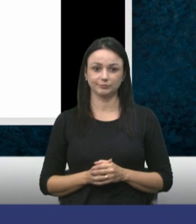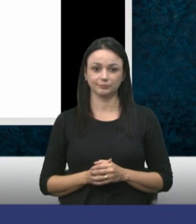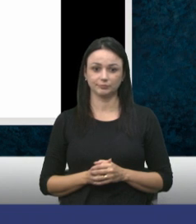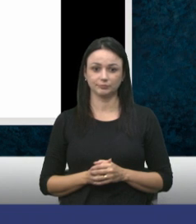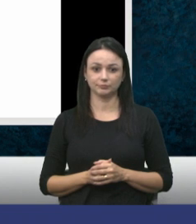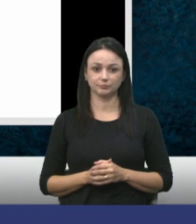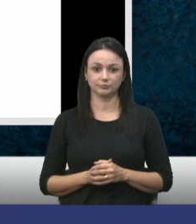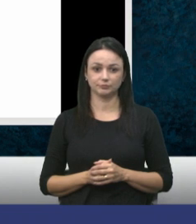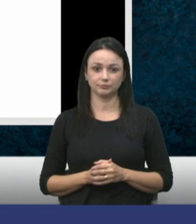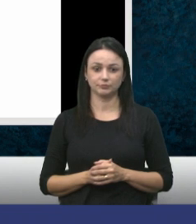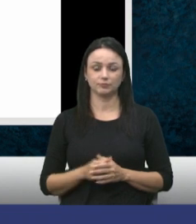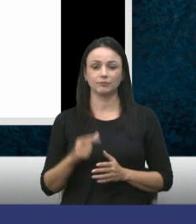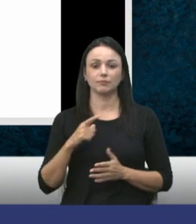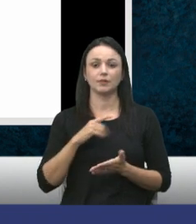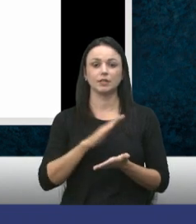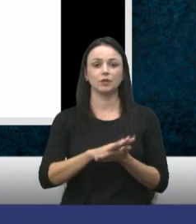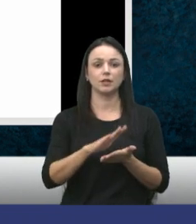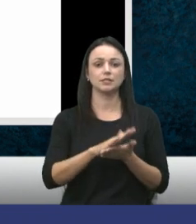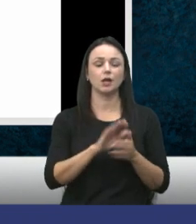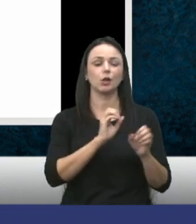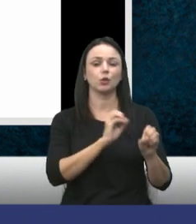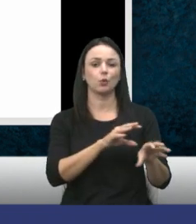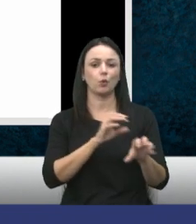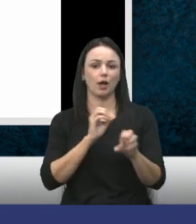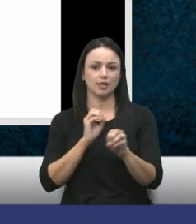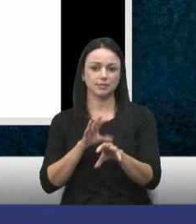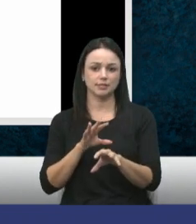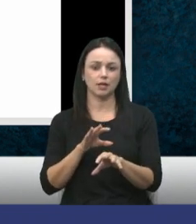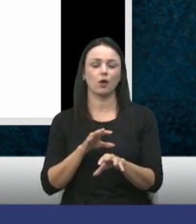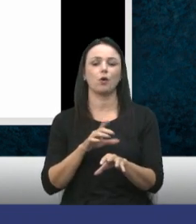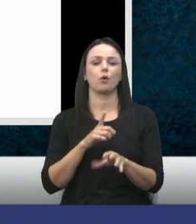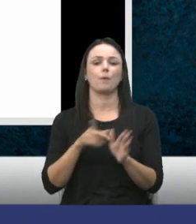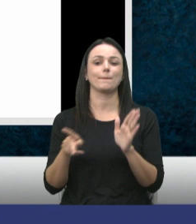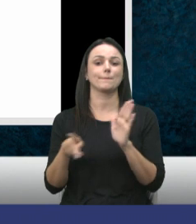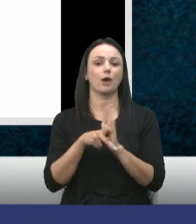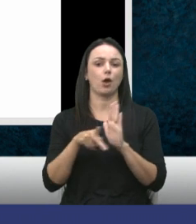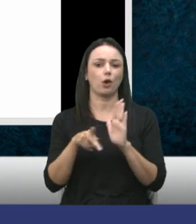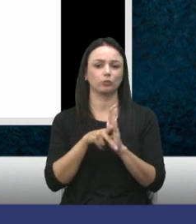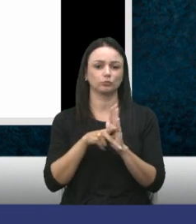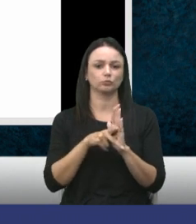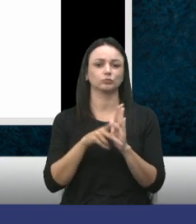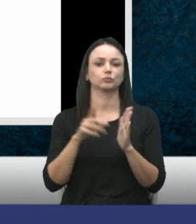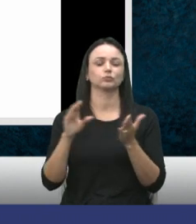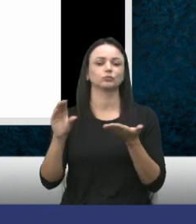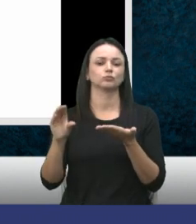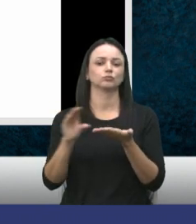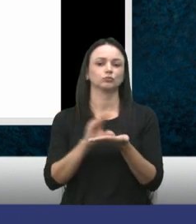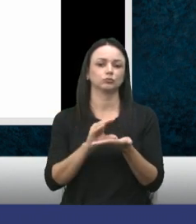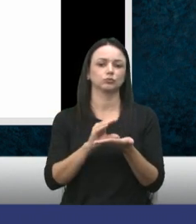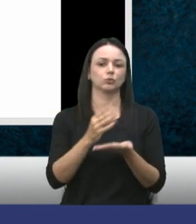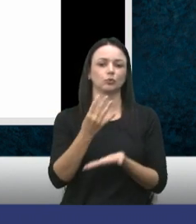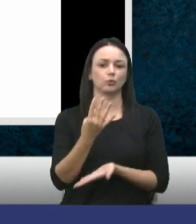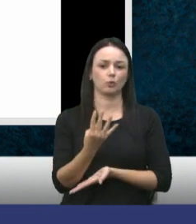No tocante, então, às despesas com educação, as despesas com recursos próprios foram empenhados R$